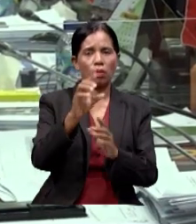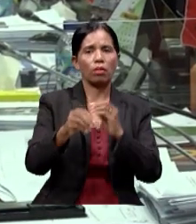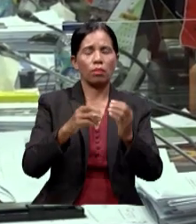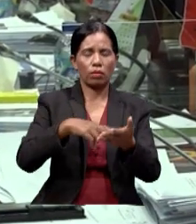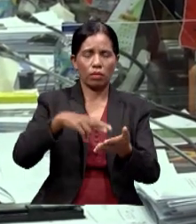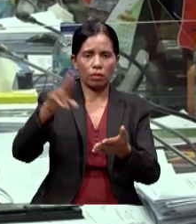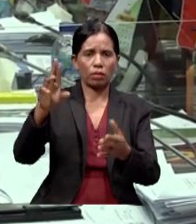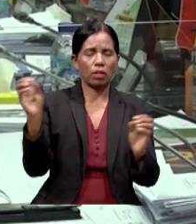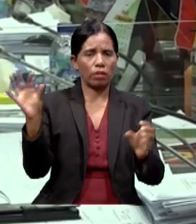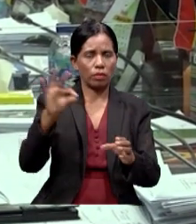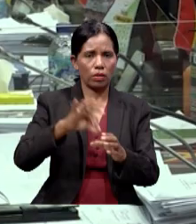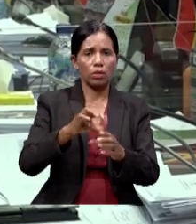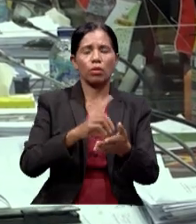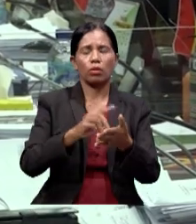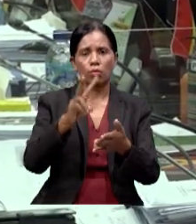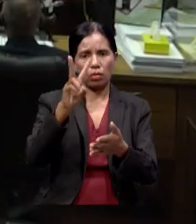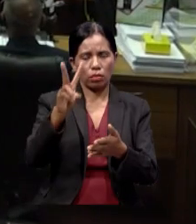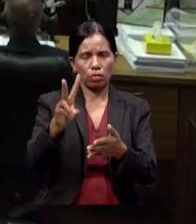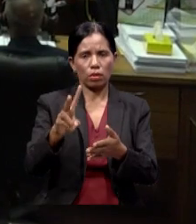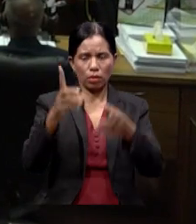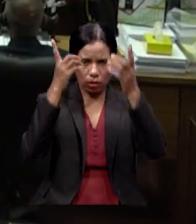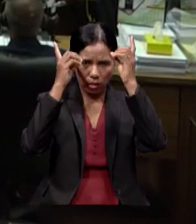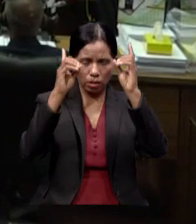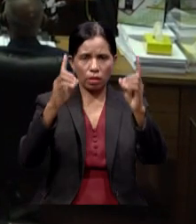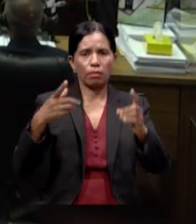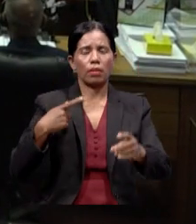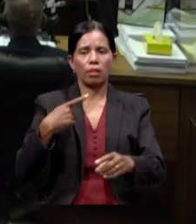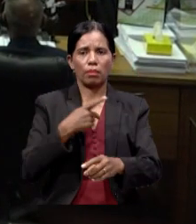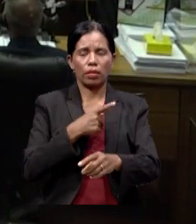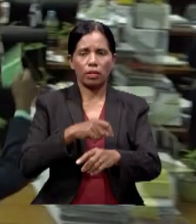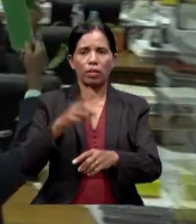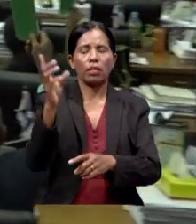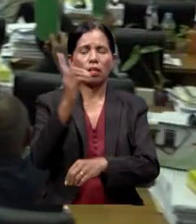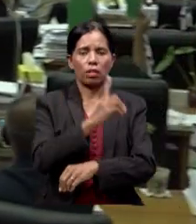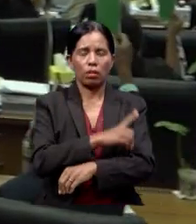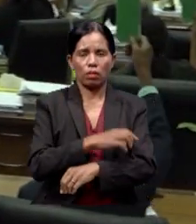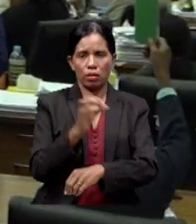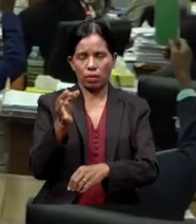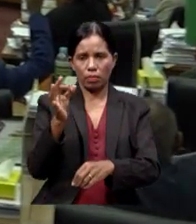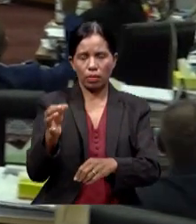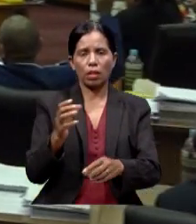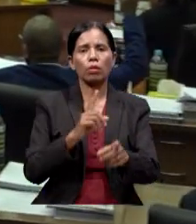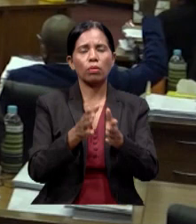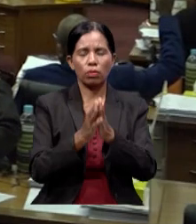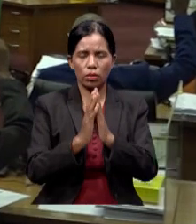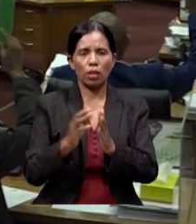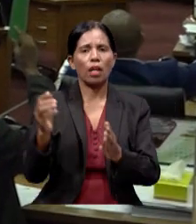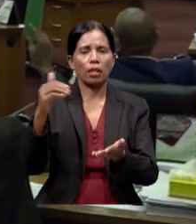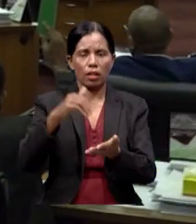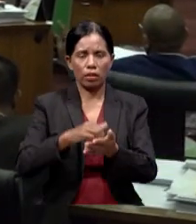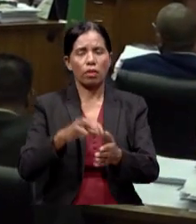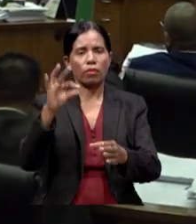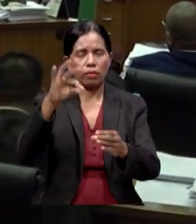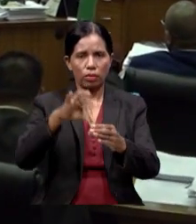no veto número 1, define Parlamento Nacional e a prazo Lorencia Nulo Nelaran ato confirma, cara que voto ter